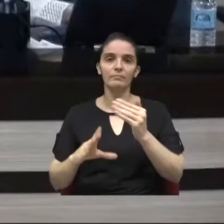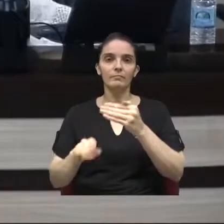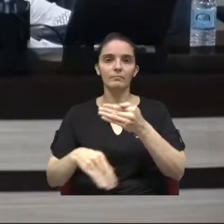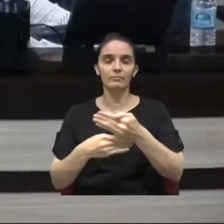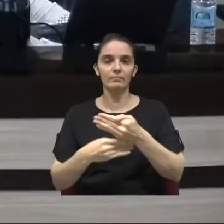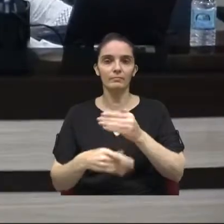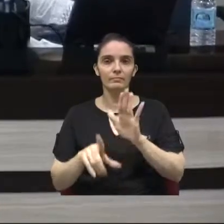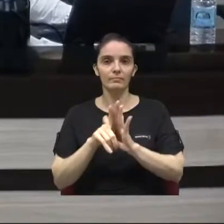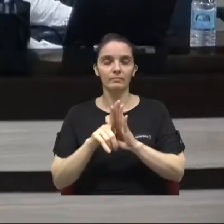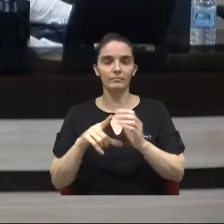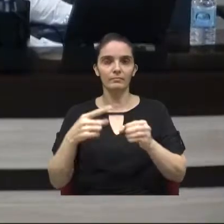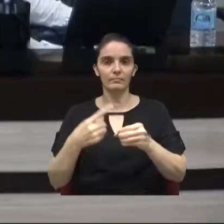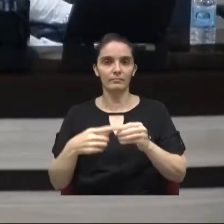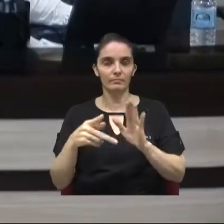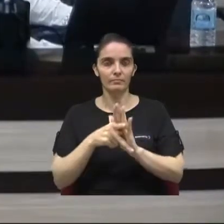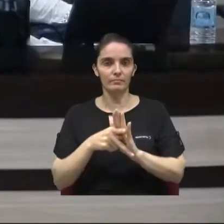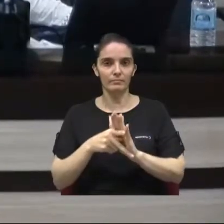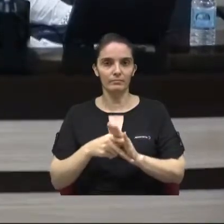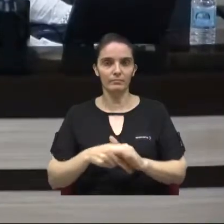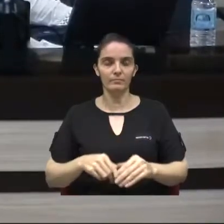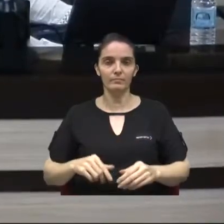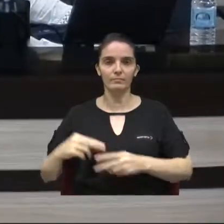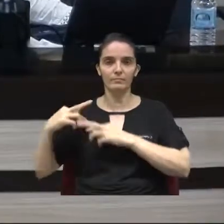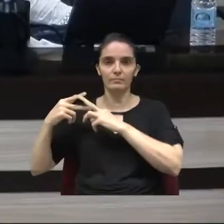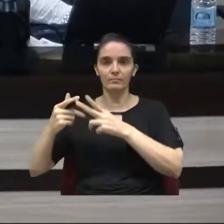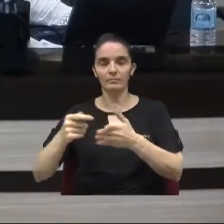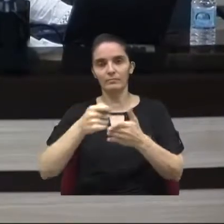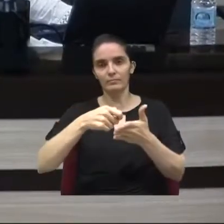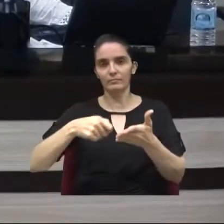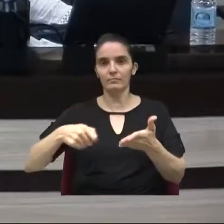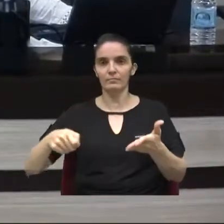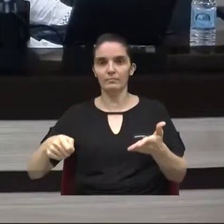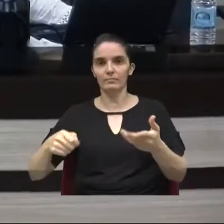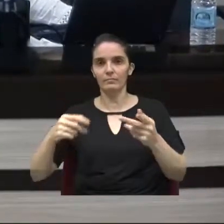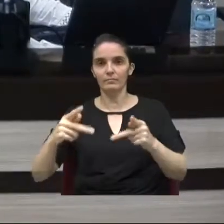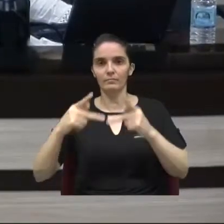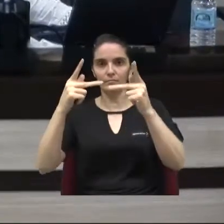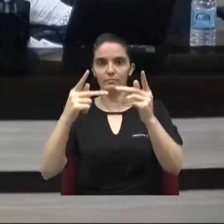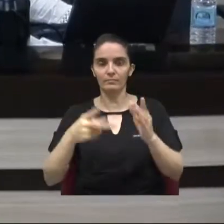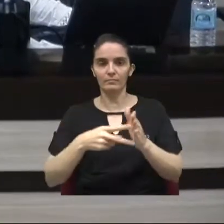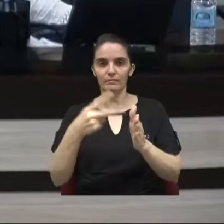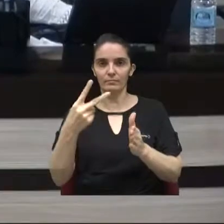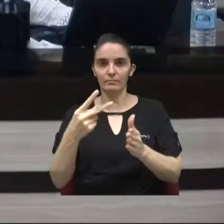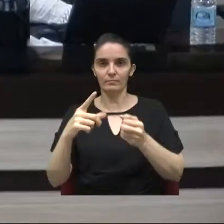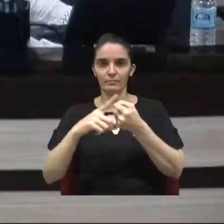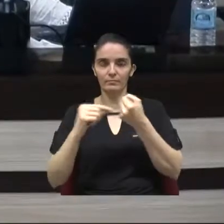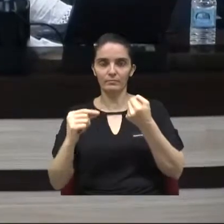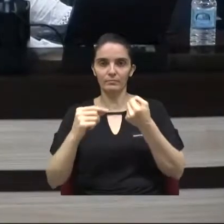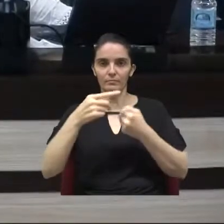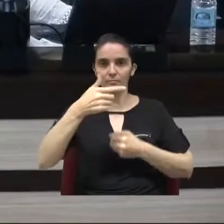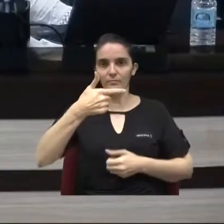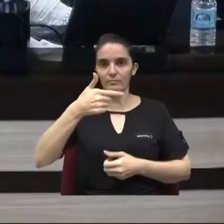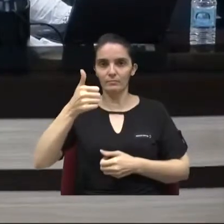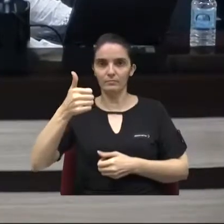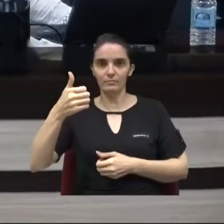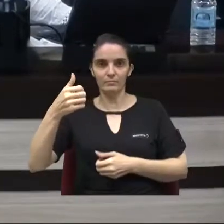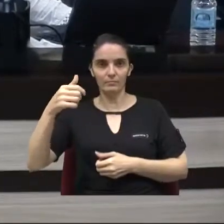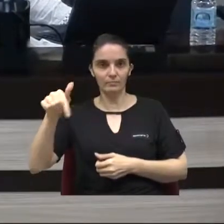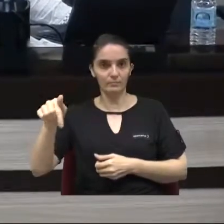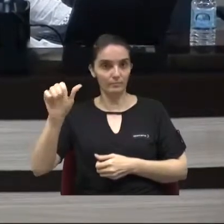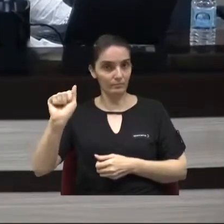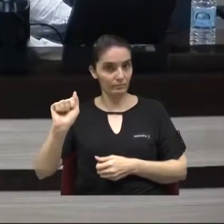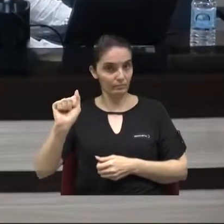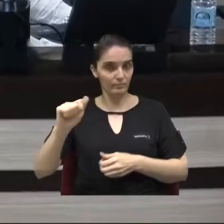número 2/2018. Altera a redação do parágrafo 2º do artigo 217-A da